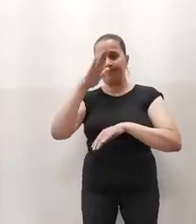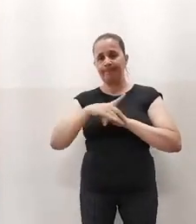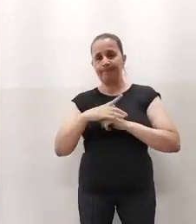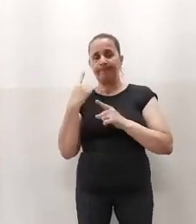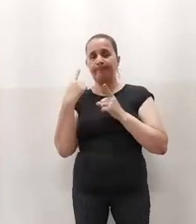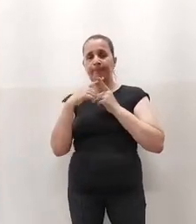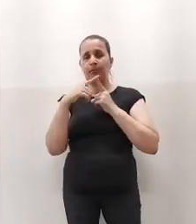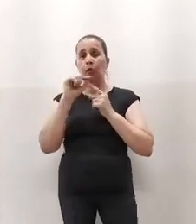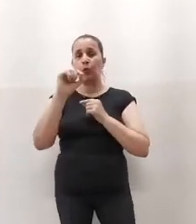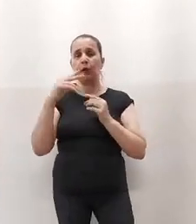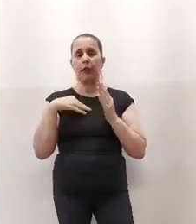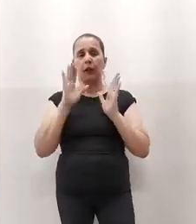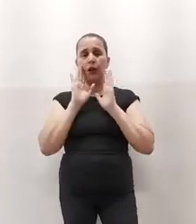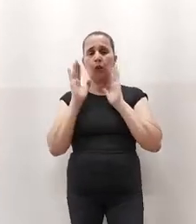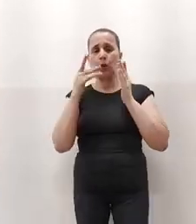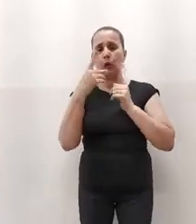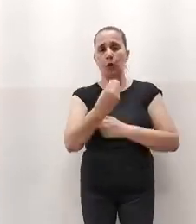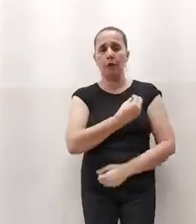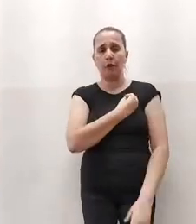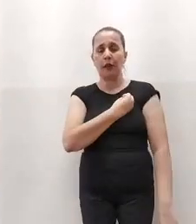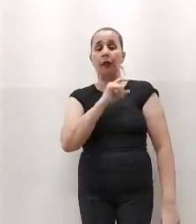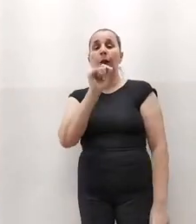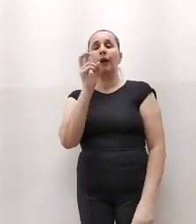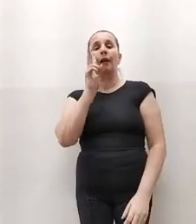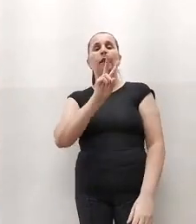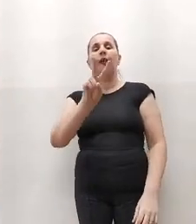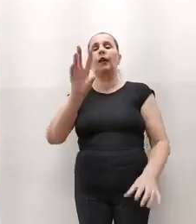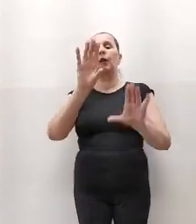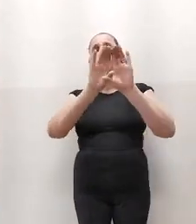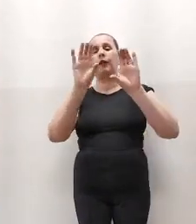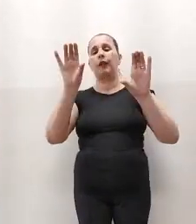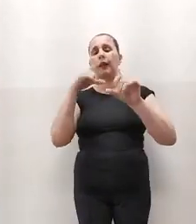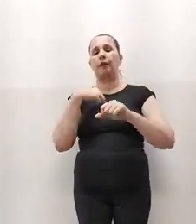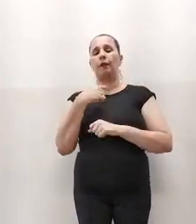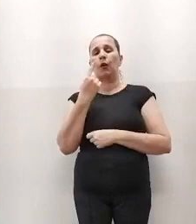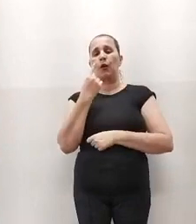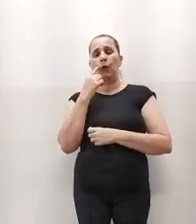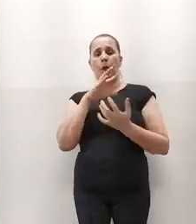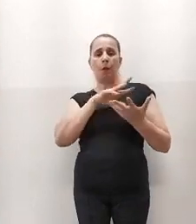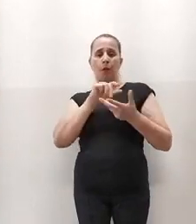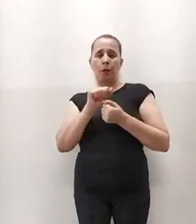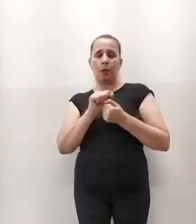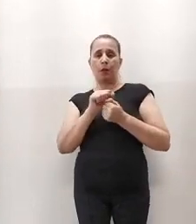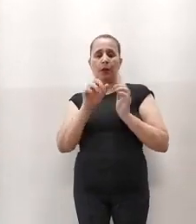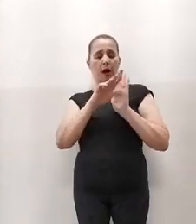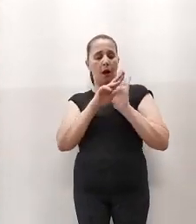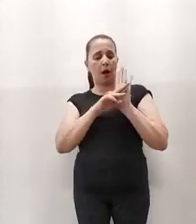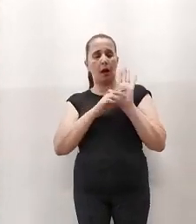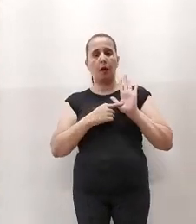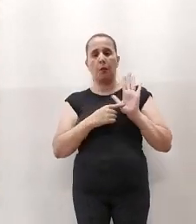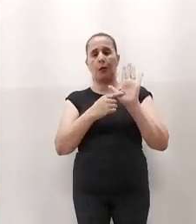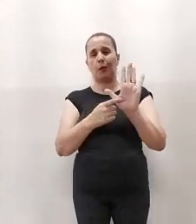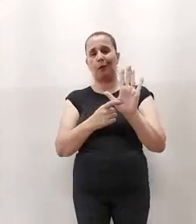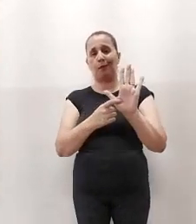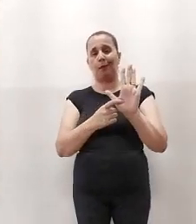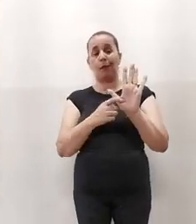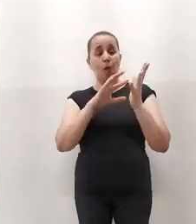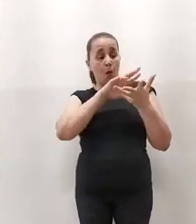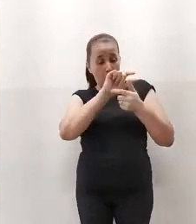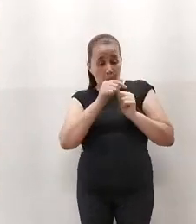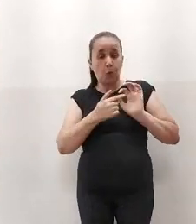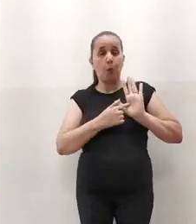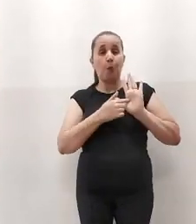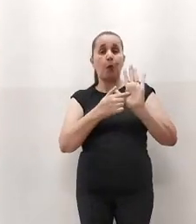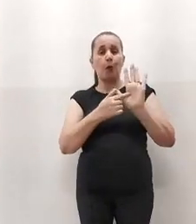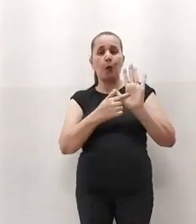que está direcionando a sua vida é essa visão terrena. Foi o mundo que ditou as regras para você, foi o mundo que ditou a maneira que